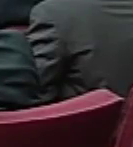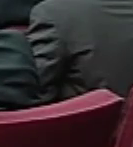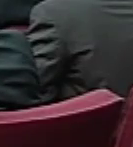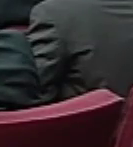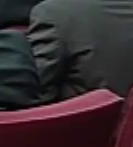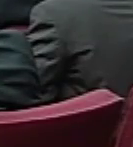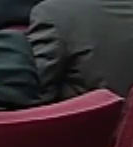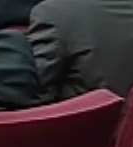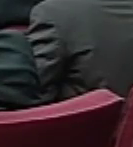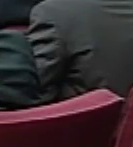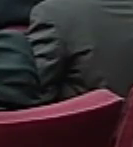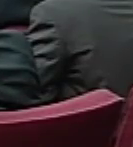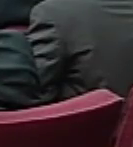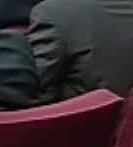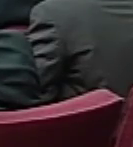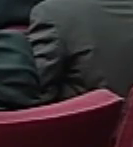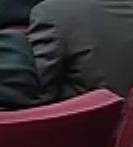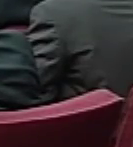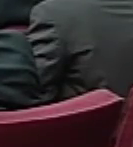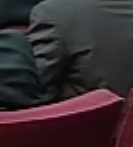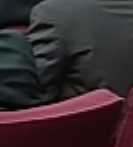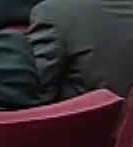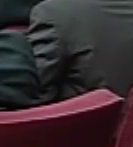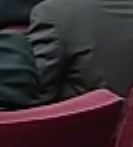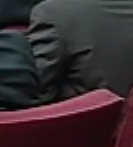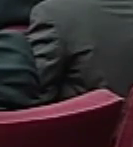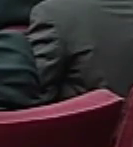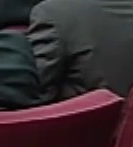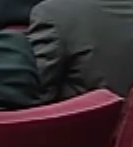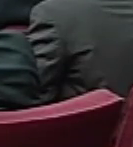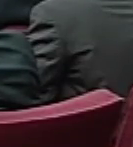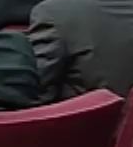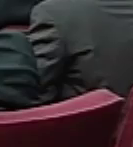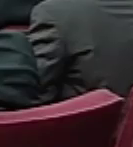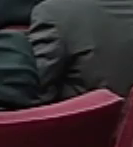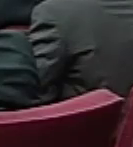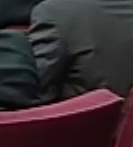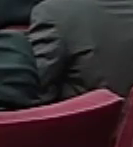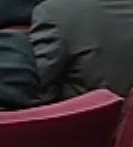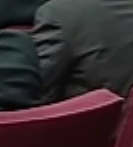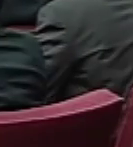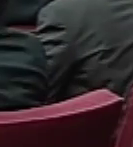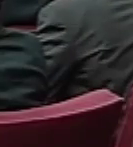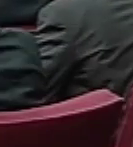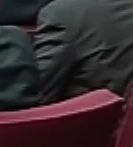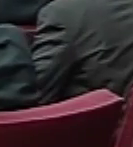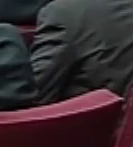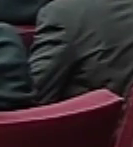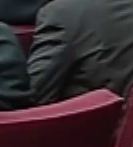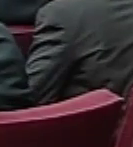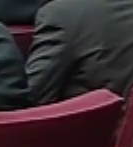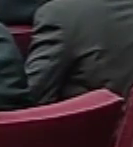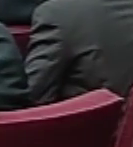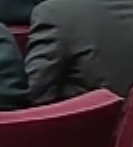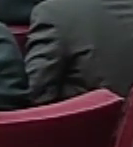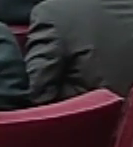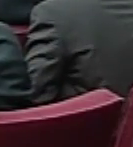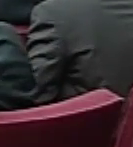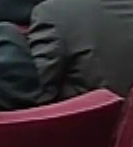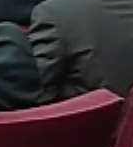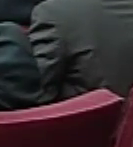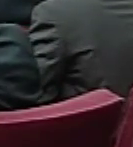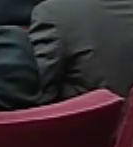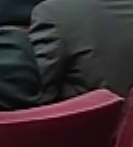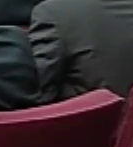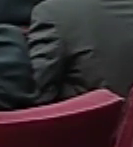Embaixador. Foi sorteado. O embaixador foi sorteado para falar com você. Eu falaria,